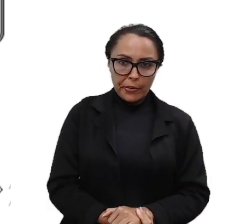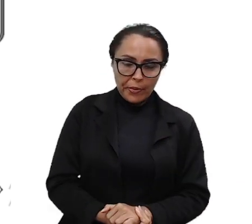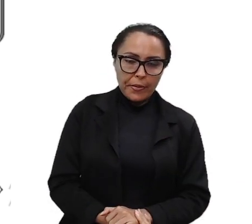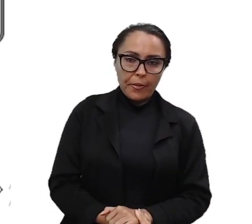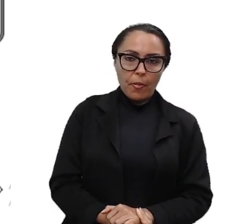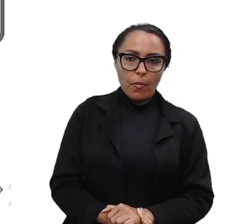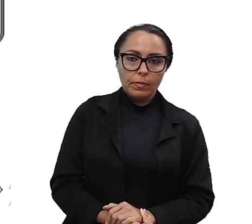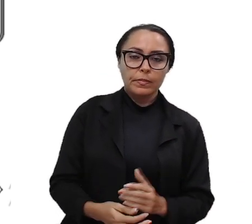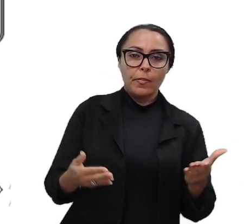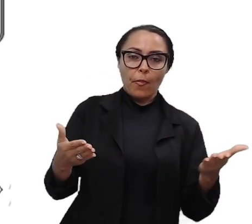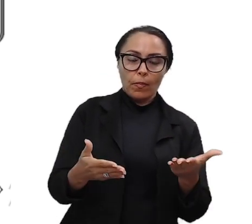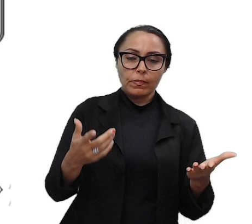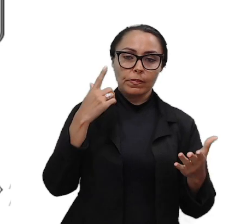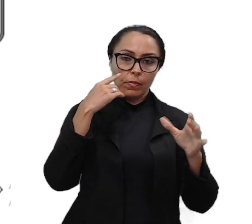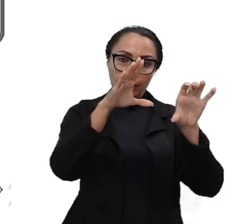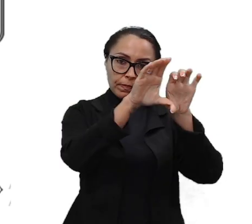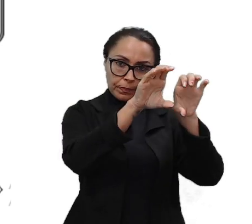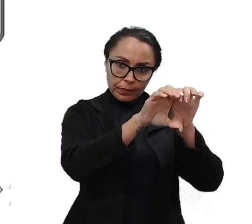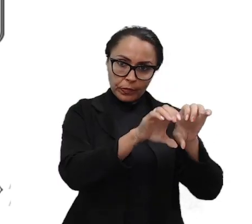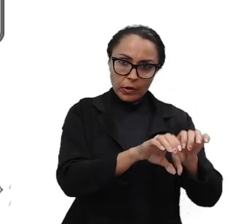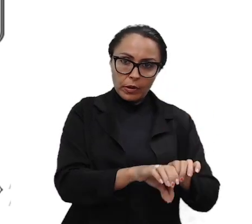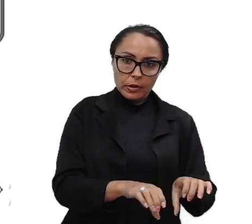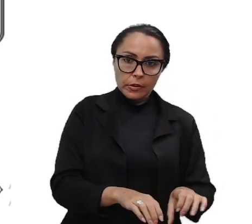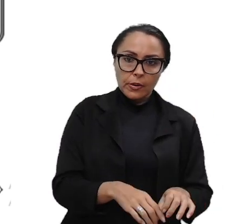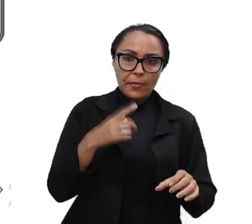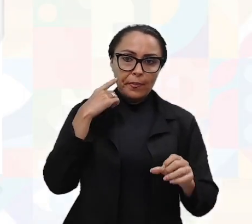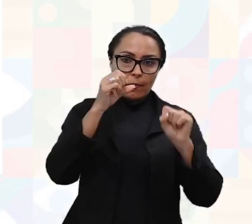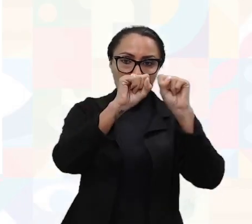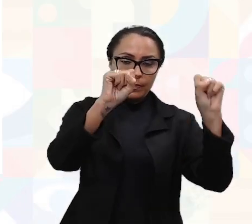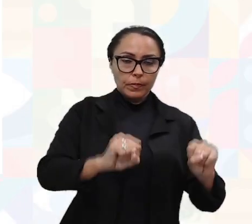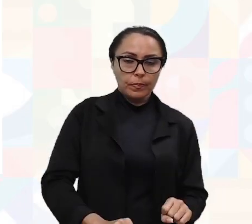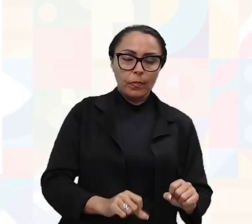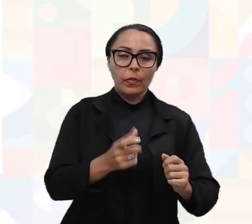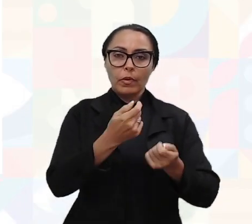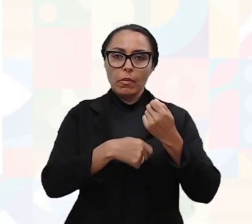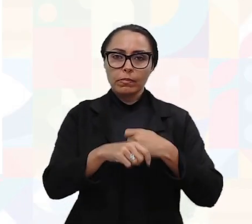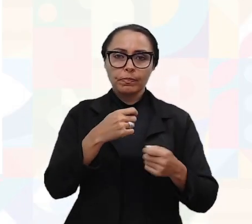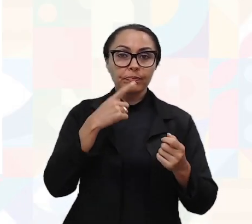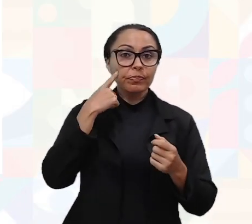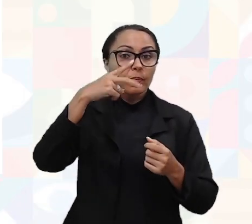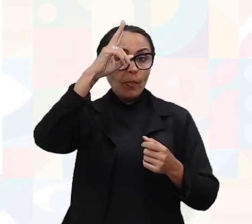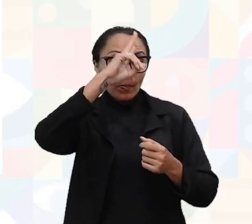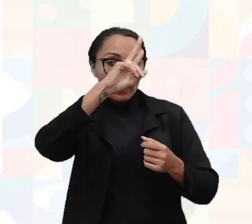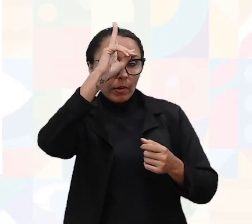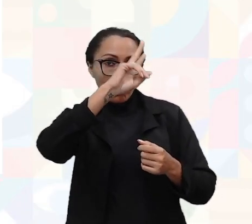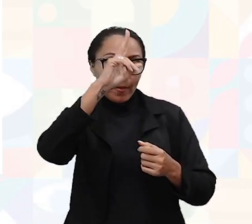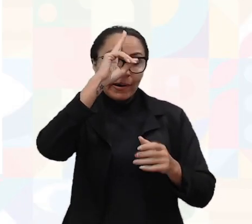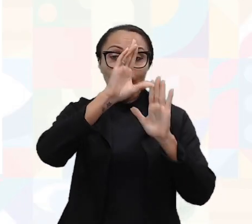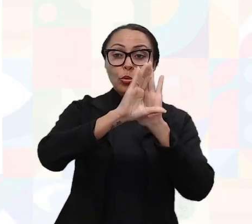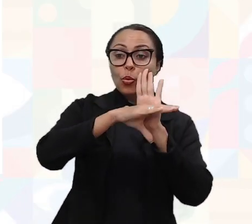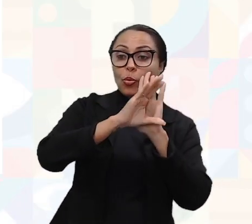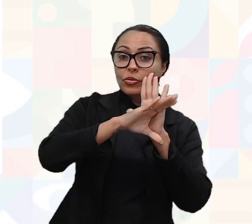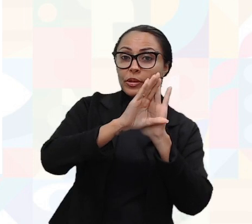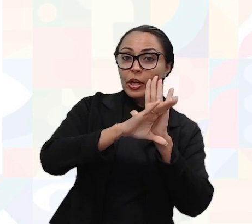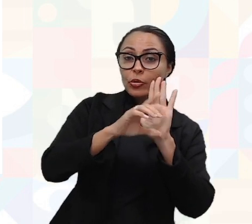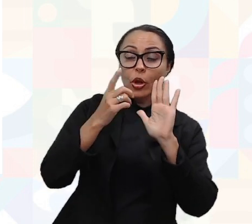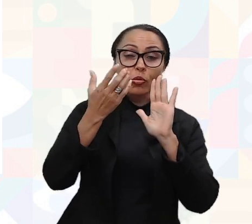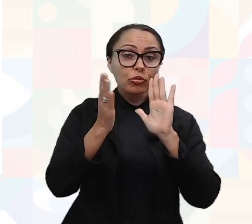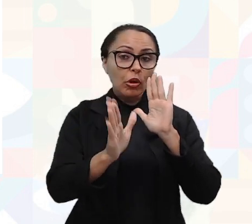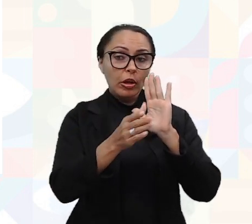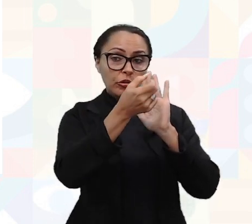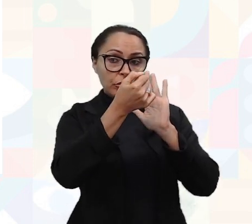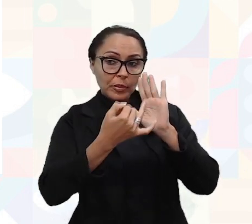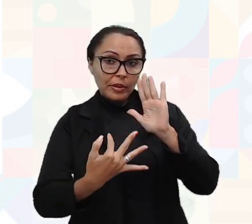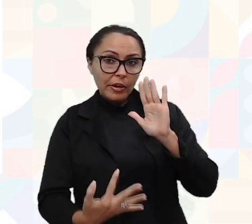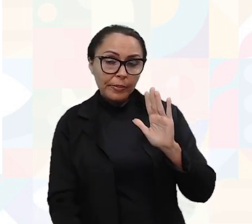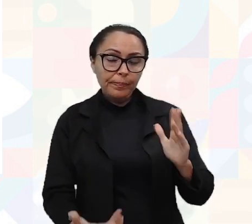Bom, aqui uma estrutura lógica da construção de um sistema de administração, e aí vocês vão lembrar do conceito da cadeia de suprimentos,